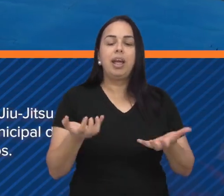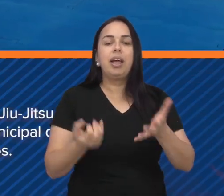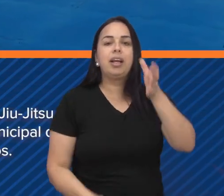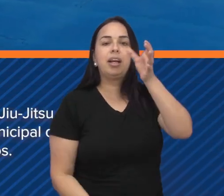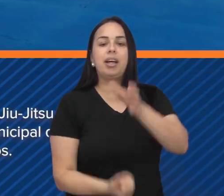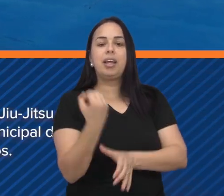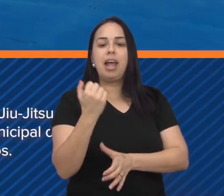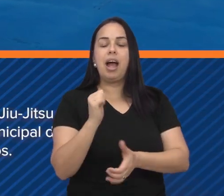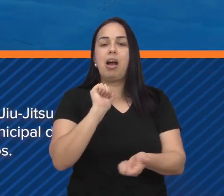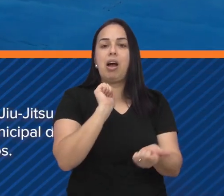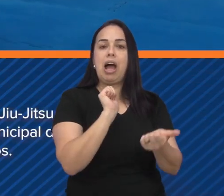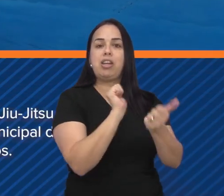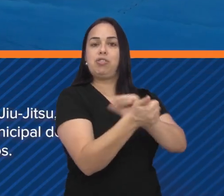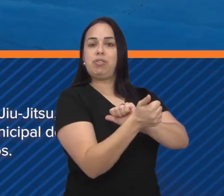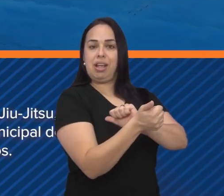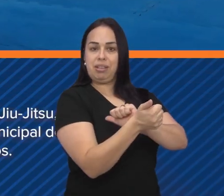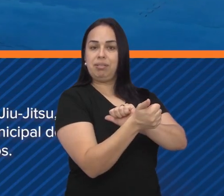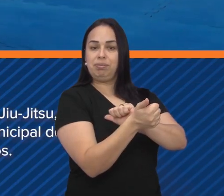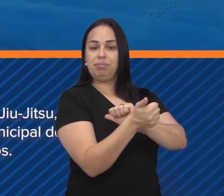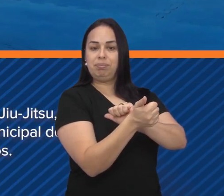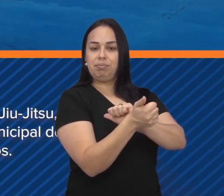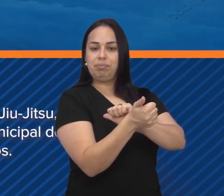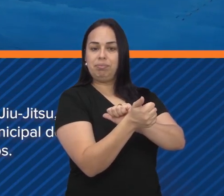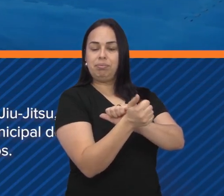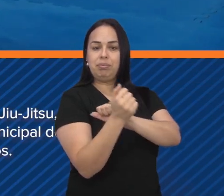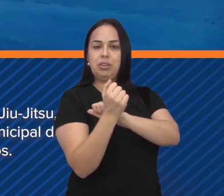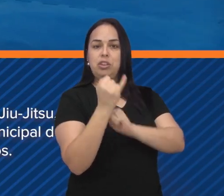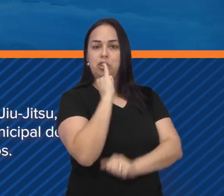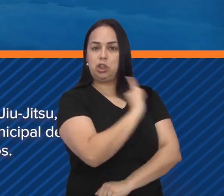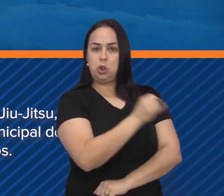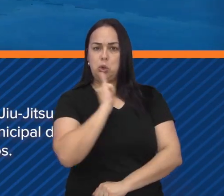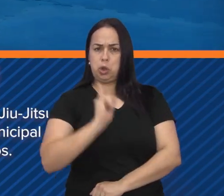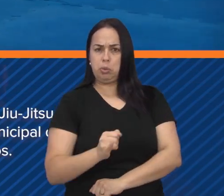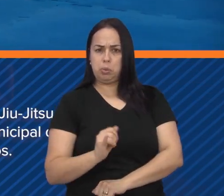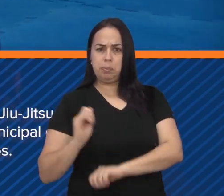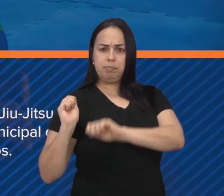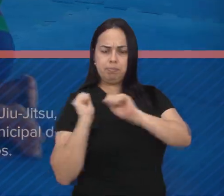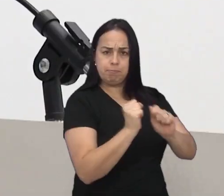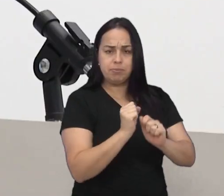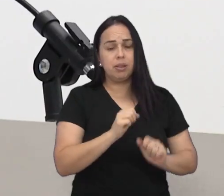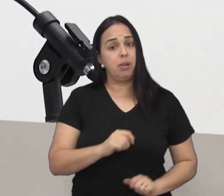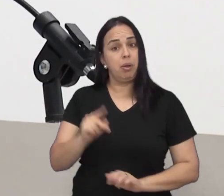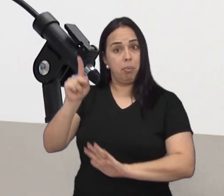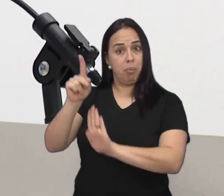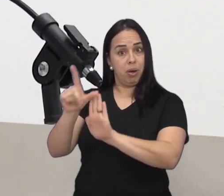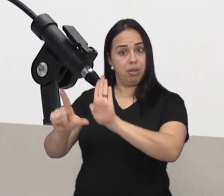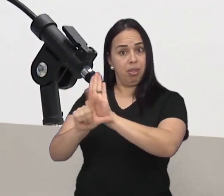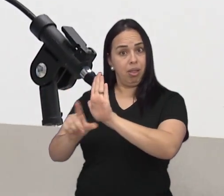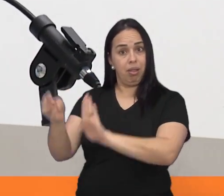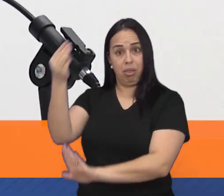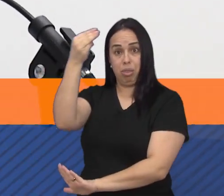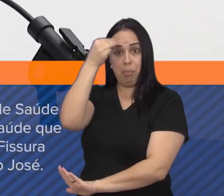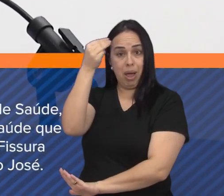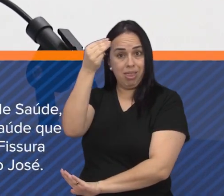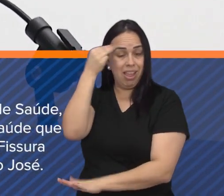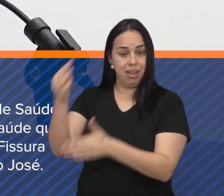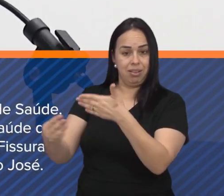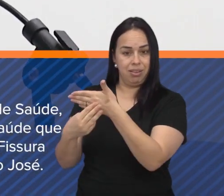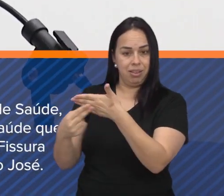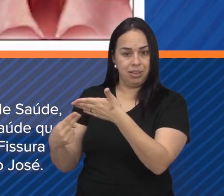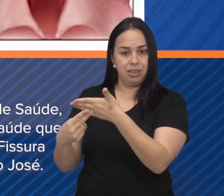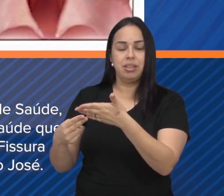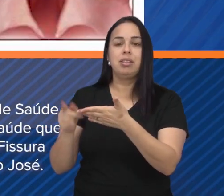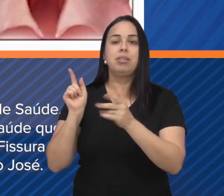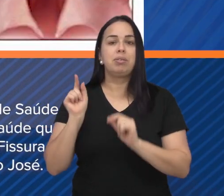busca instituir como atividade extracurricular da rede pública aulas de jiu-jitsu. Já um projeto do vereador Marcelo